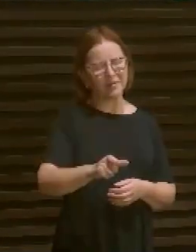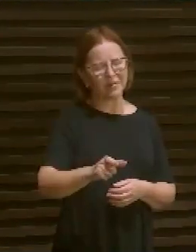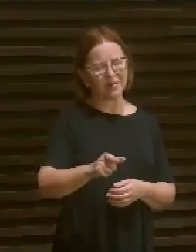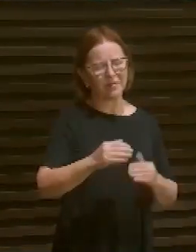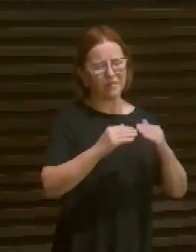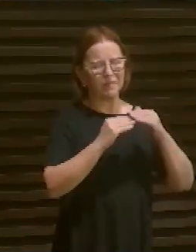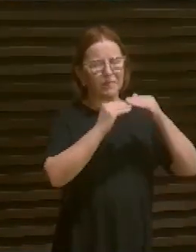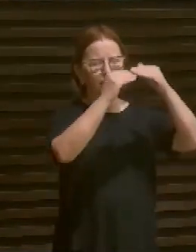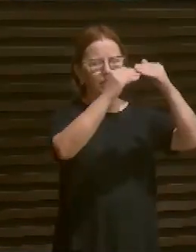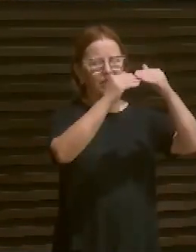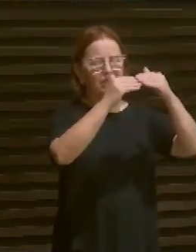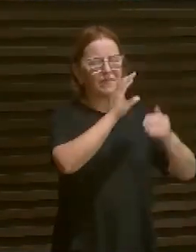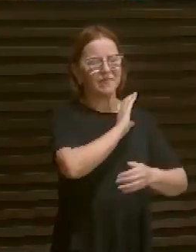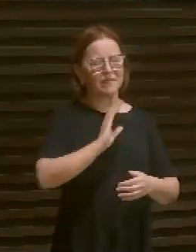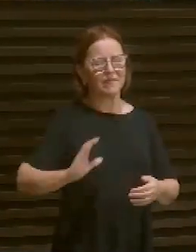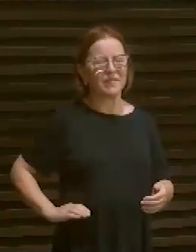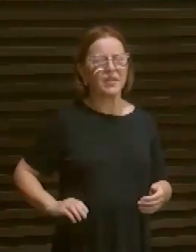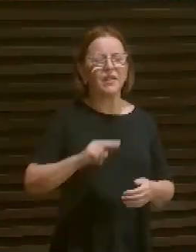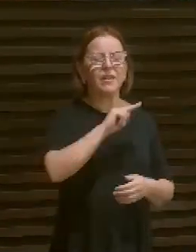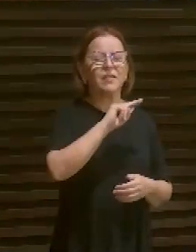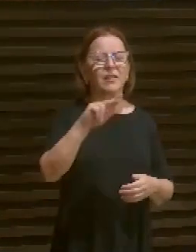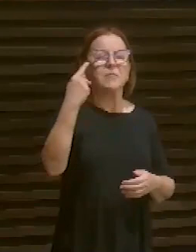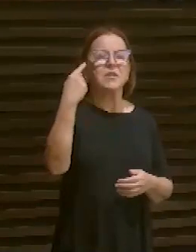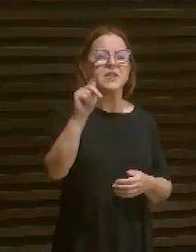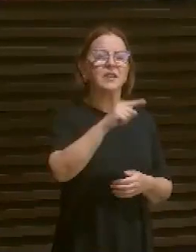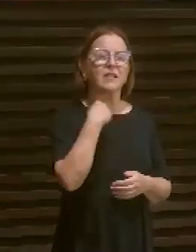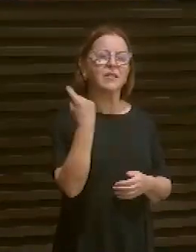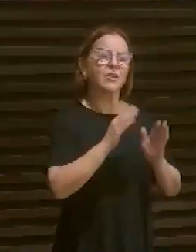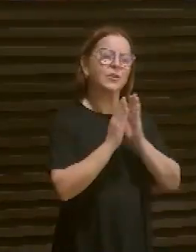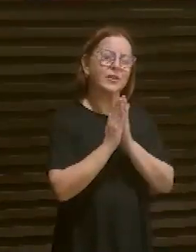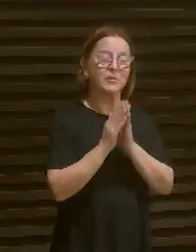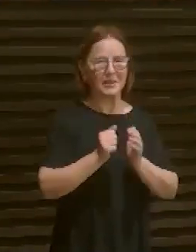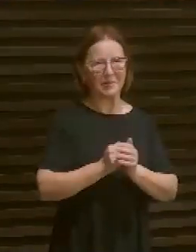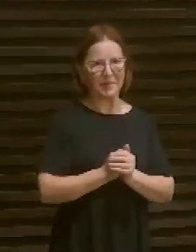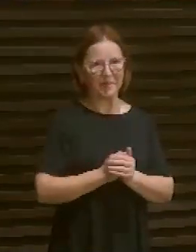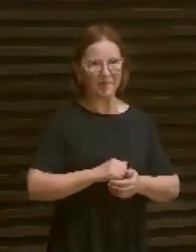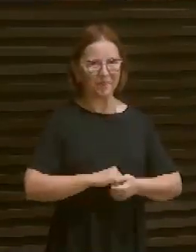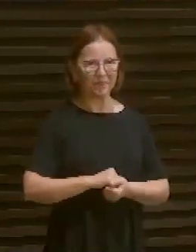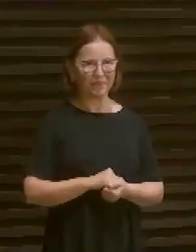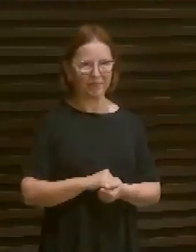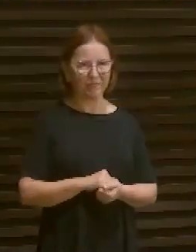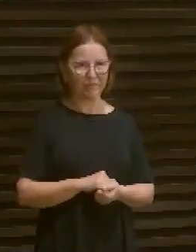de Cristo. É no nome dele que oramos. Amém.